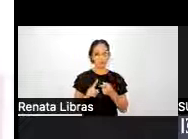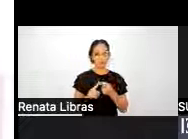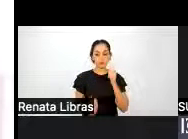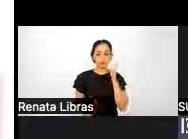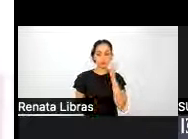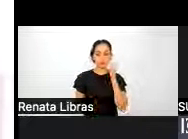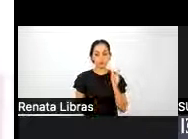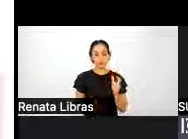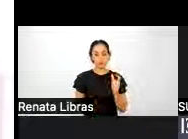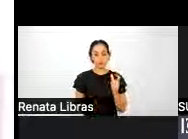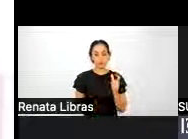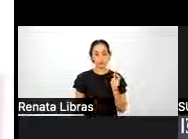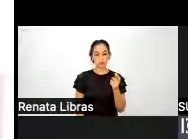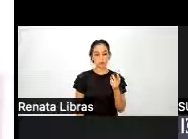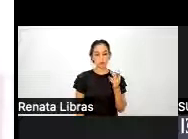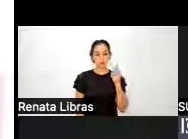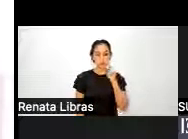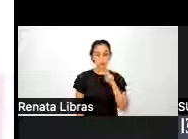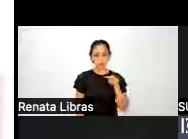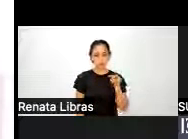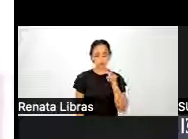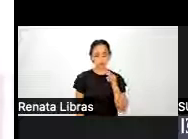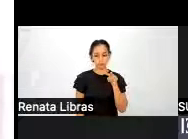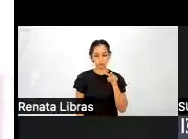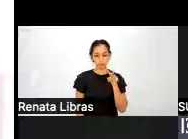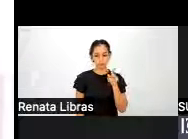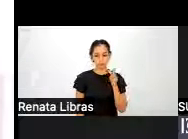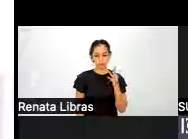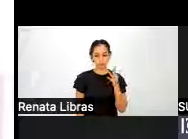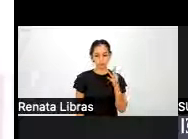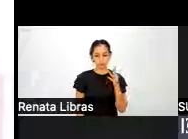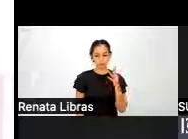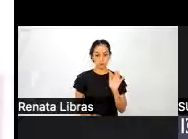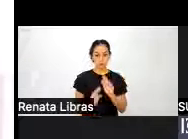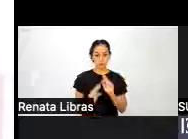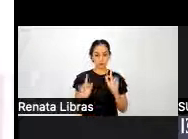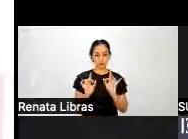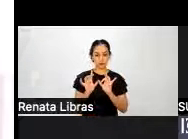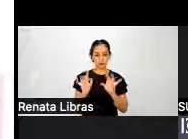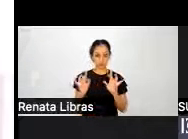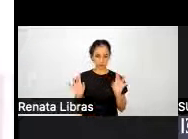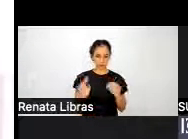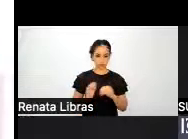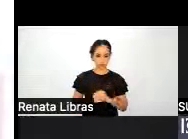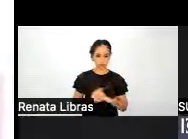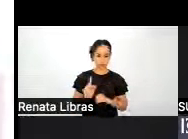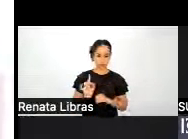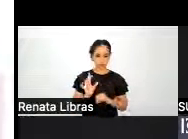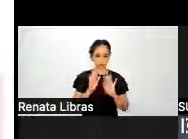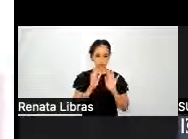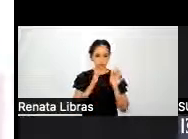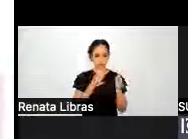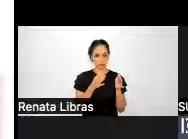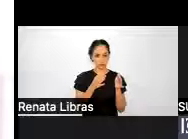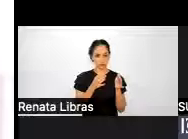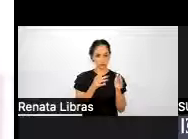uma olhada mais singular para cada um, né? Não só olhar o